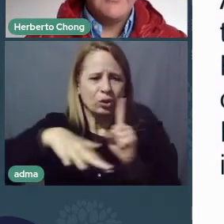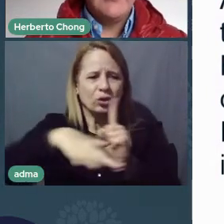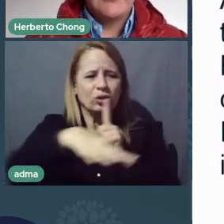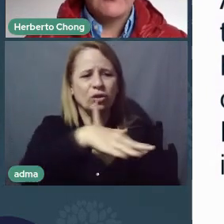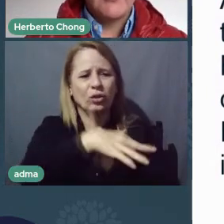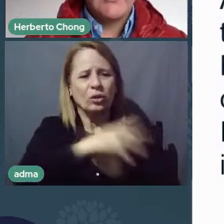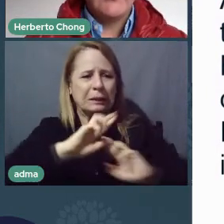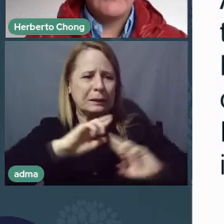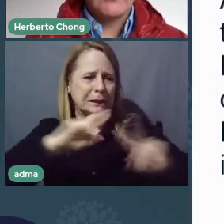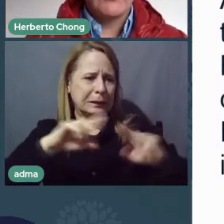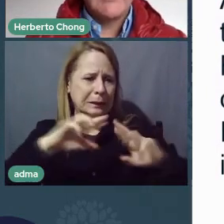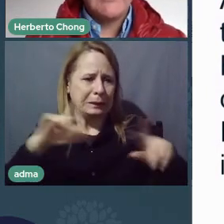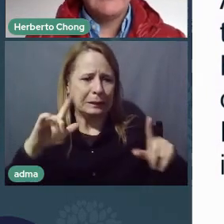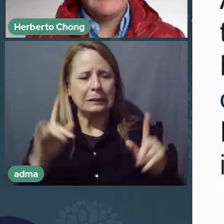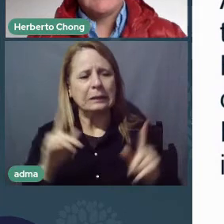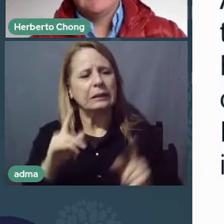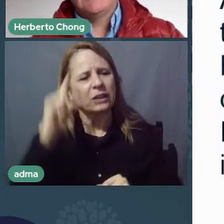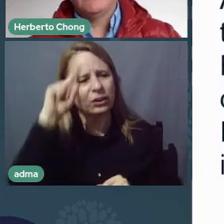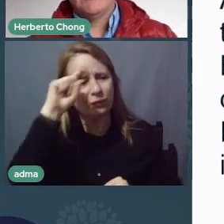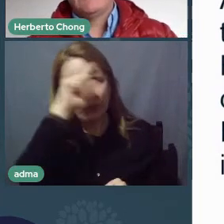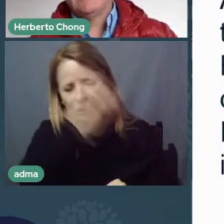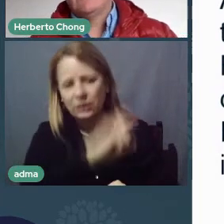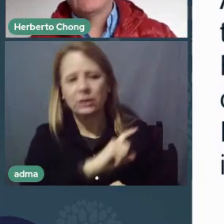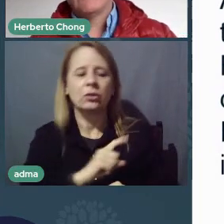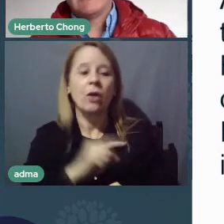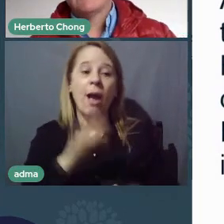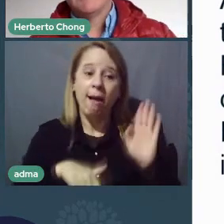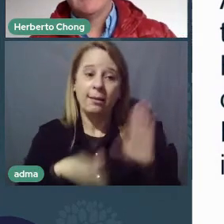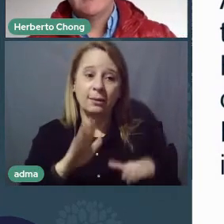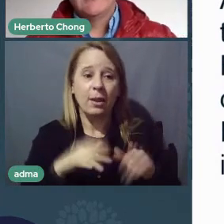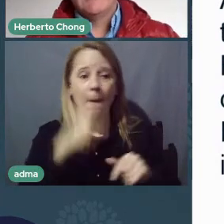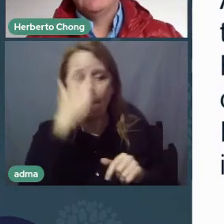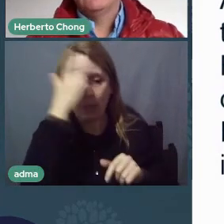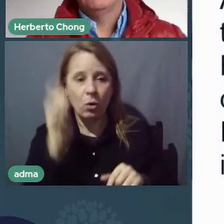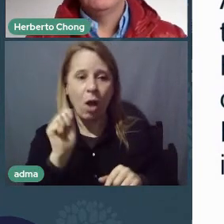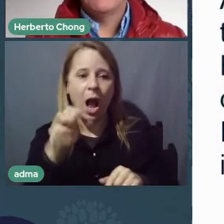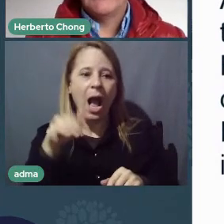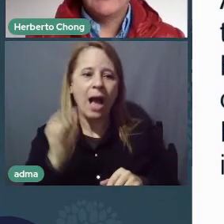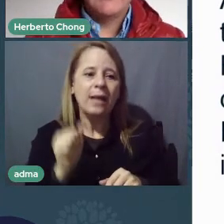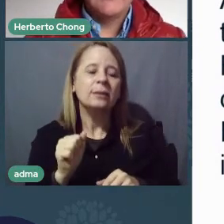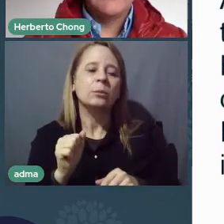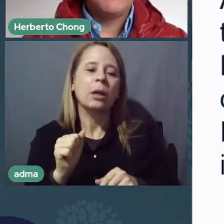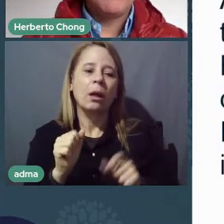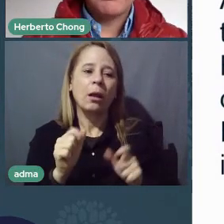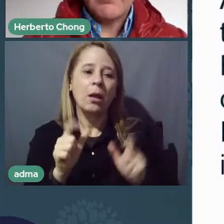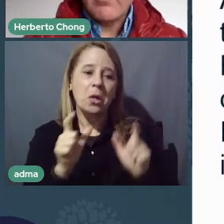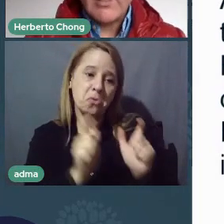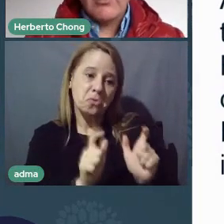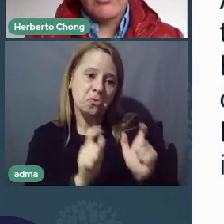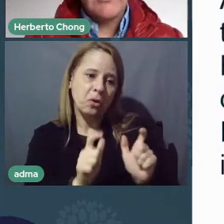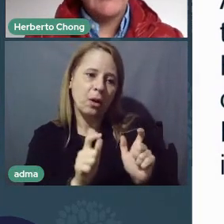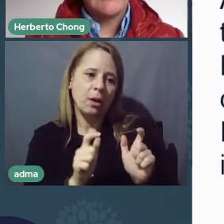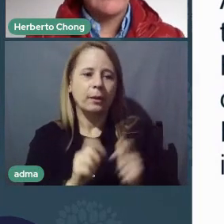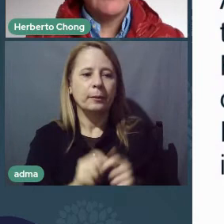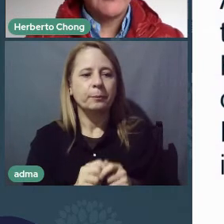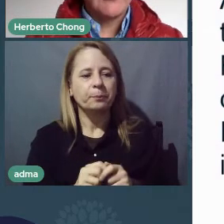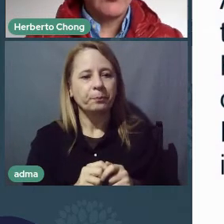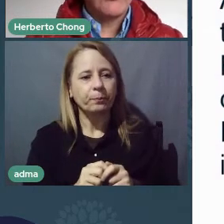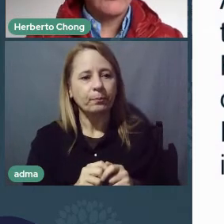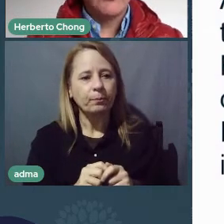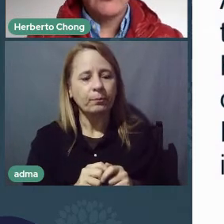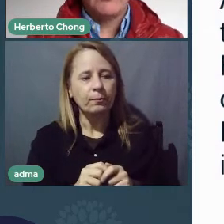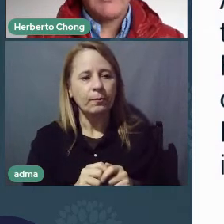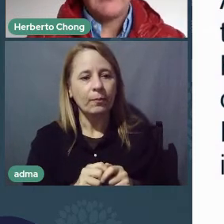é evidente que eu tenho dificuldades de atender um paciente com asma em uma localização